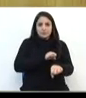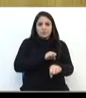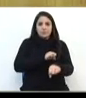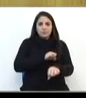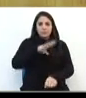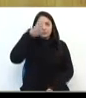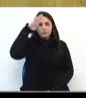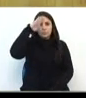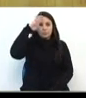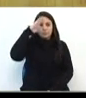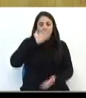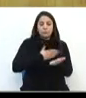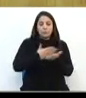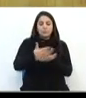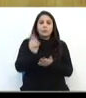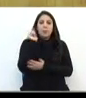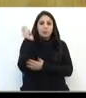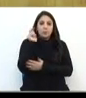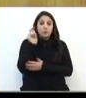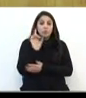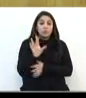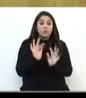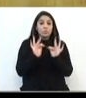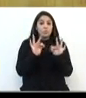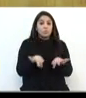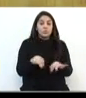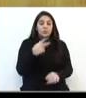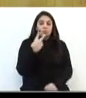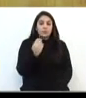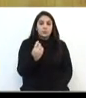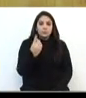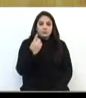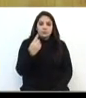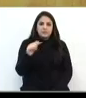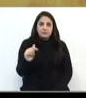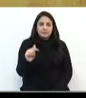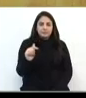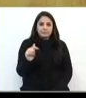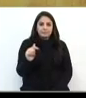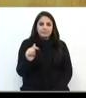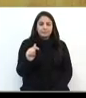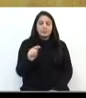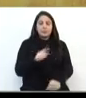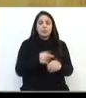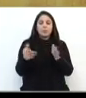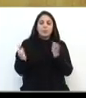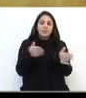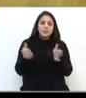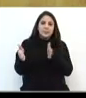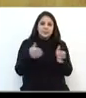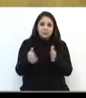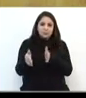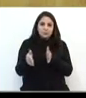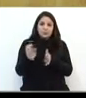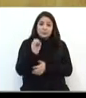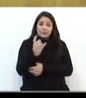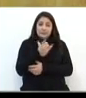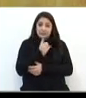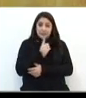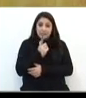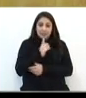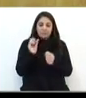formação de soldados, iniciando-se em agosto, terminará só no ano de 2017. Mas durante esse período, nos locais onde